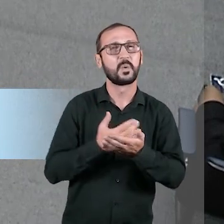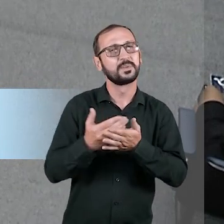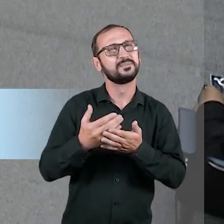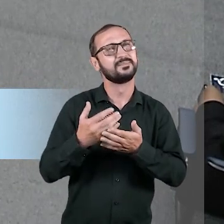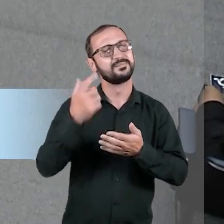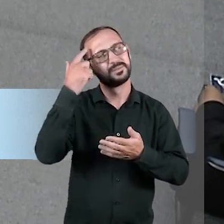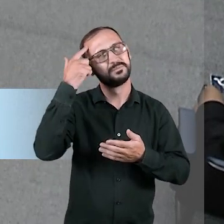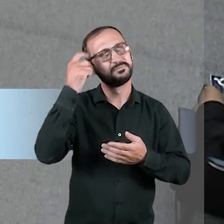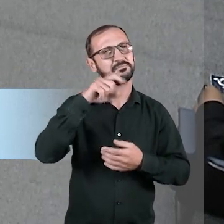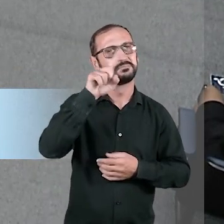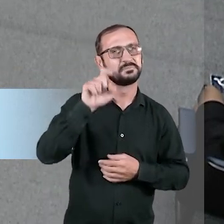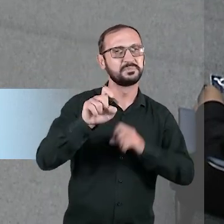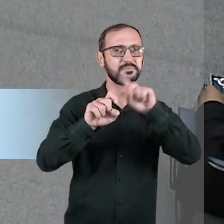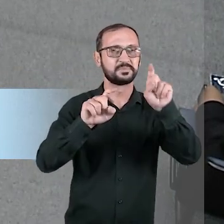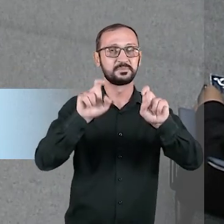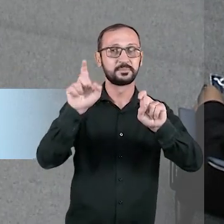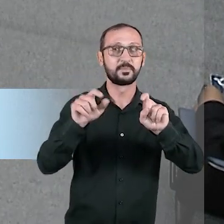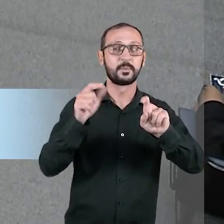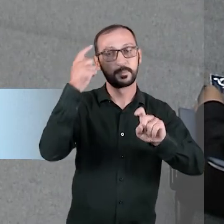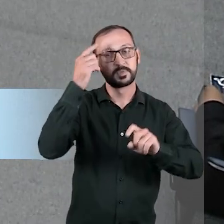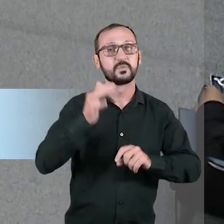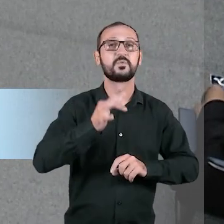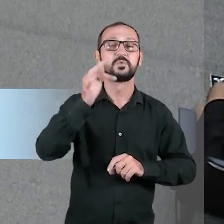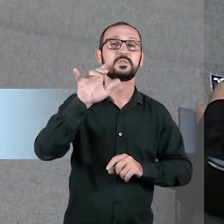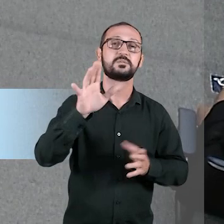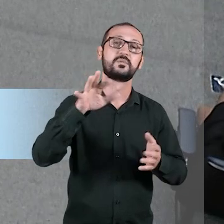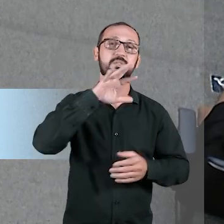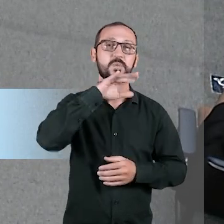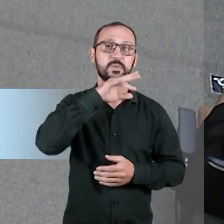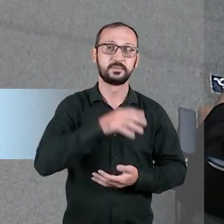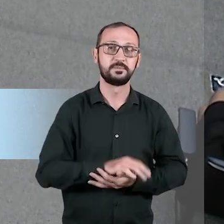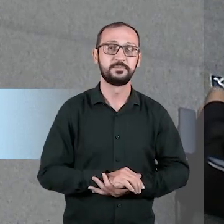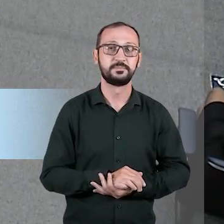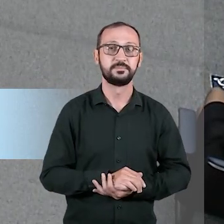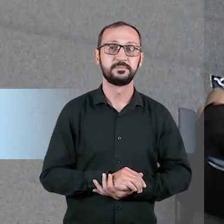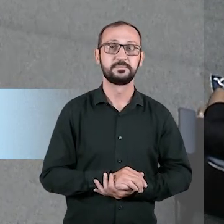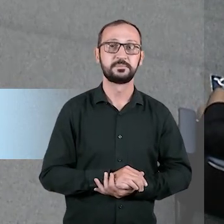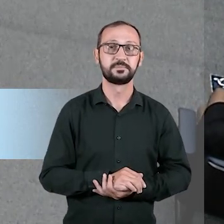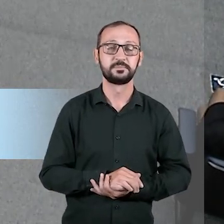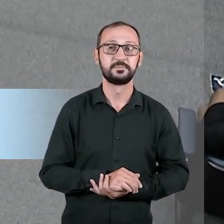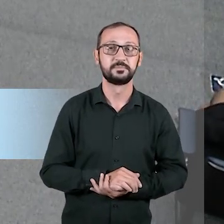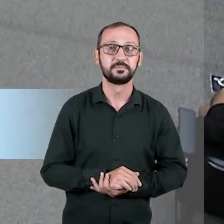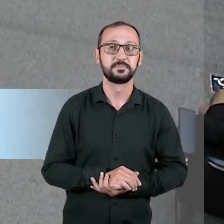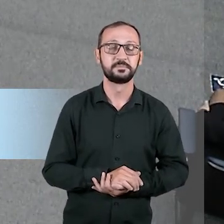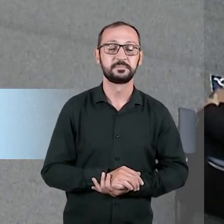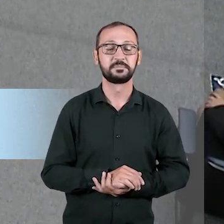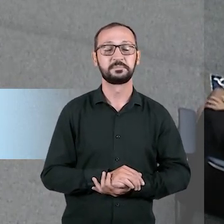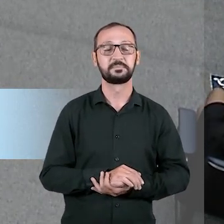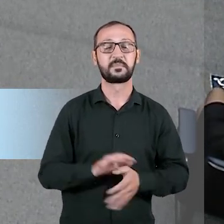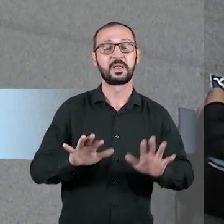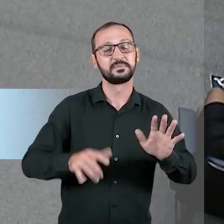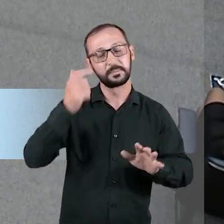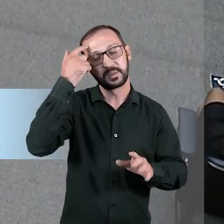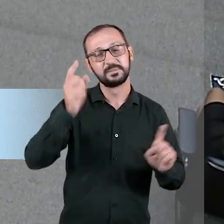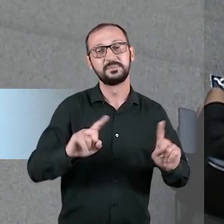comecei a me perguntar assim, se em algum momento isso não vai vir ruim, não vai ser ruim, né? Às